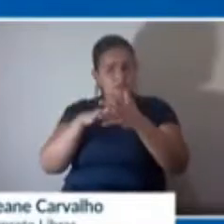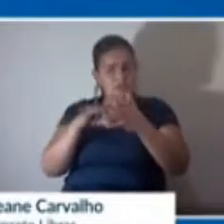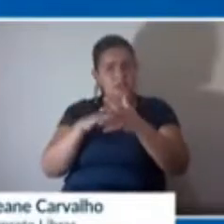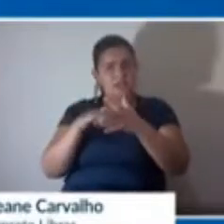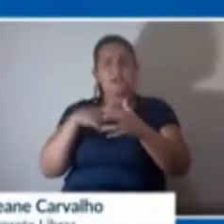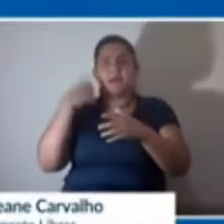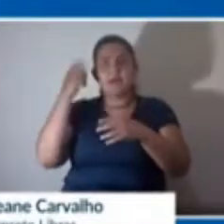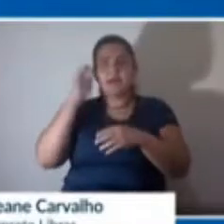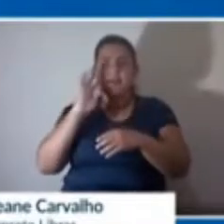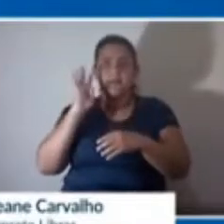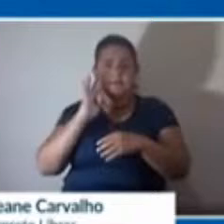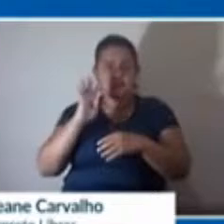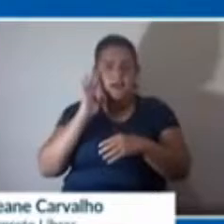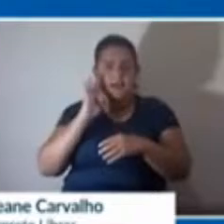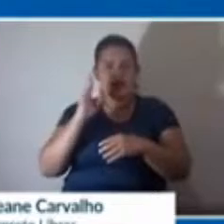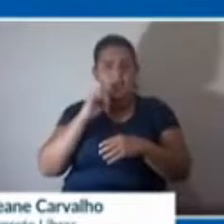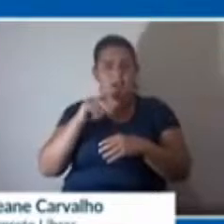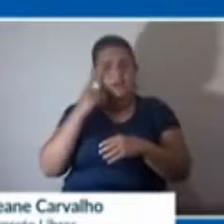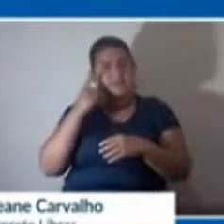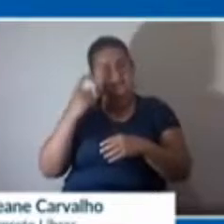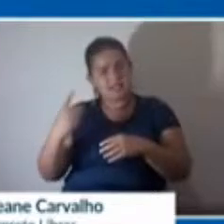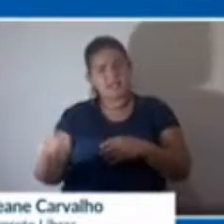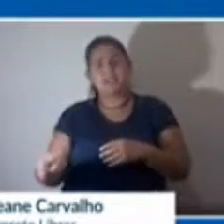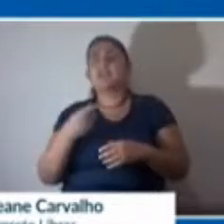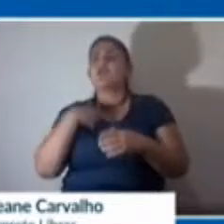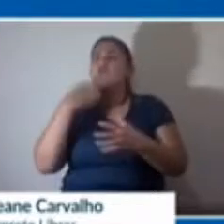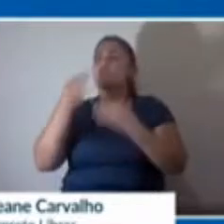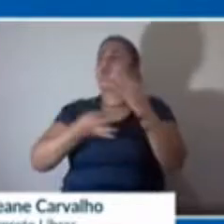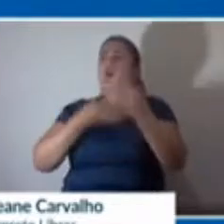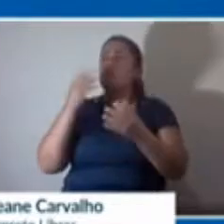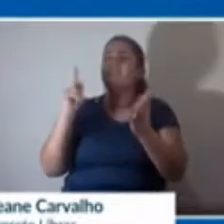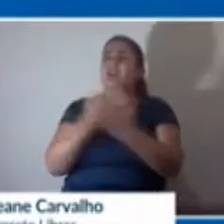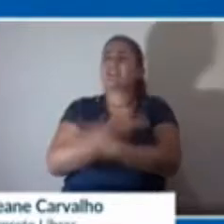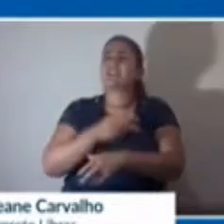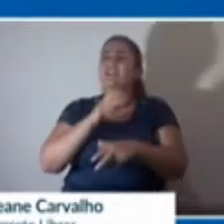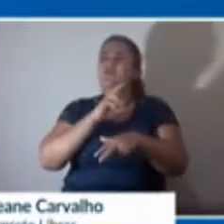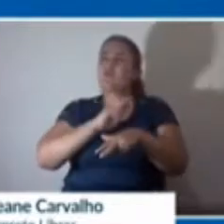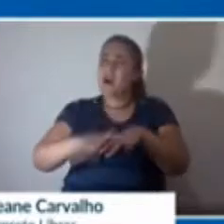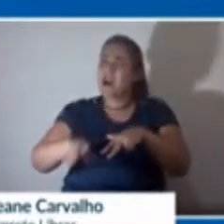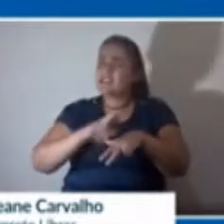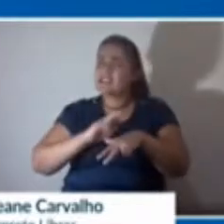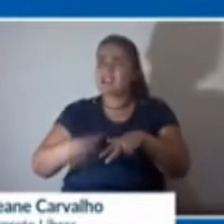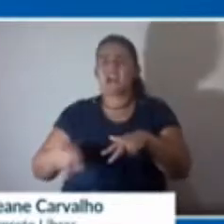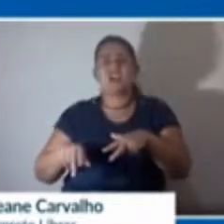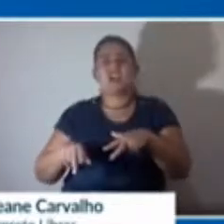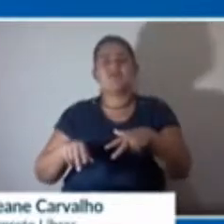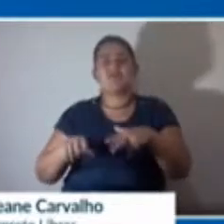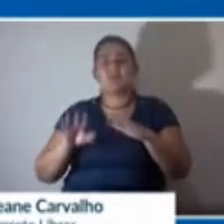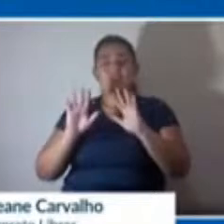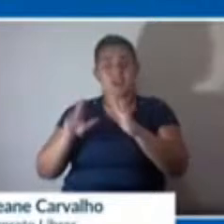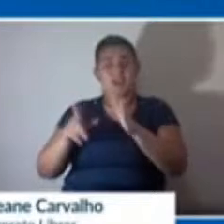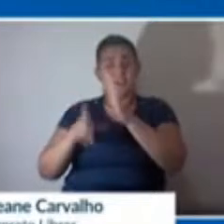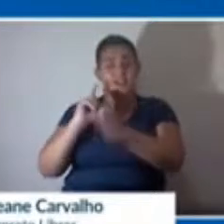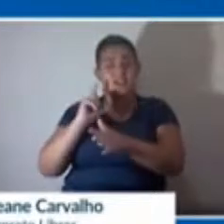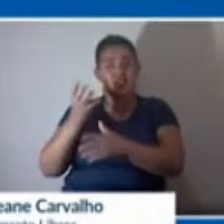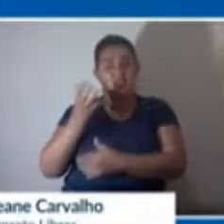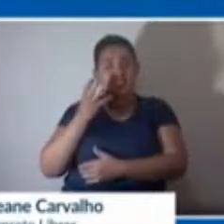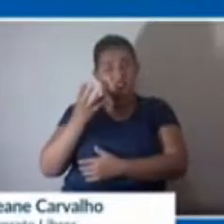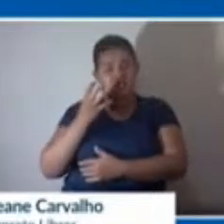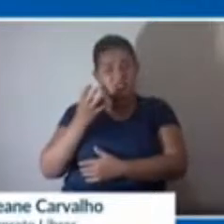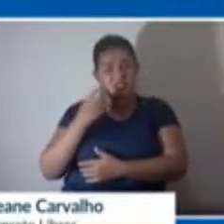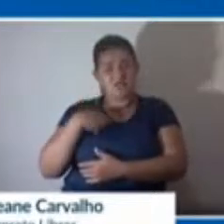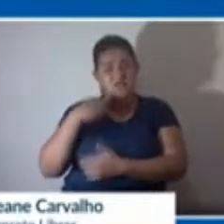gente falar dessa questão do assédio, né, moral, sexual contra as mulheres. Mas antes de ir para o intervalo, eu queria só que você